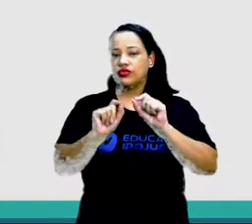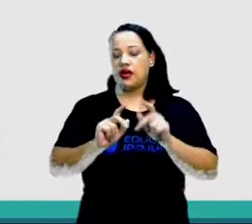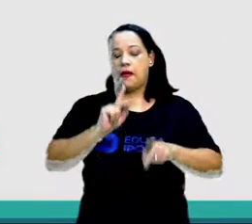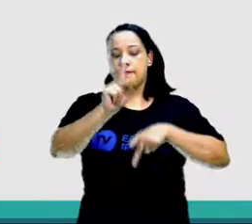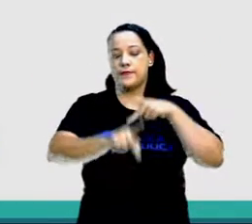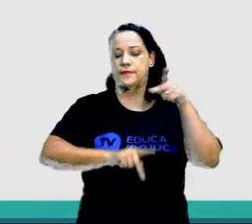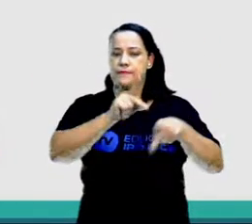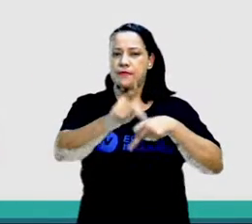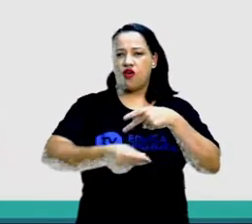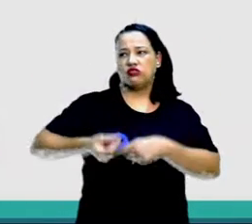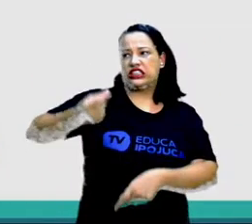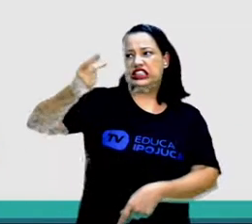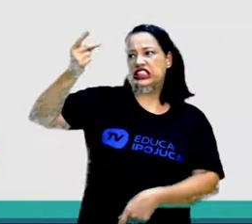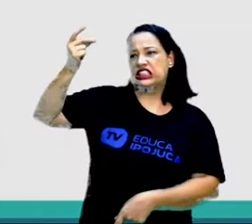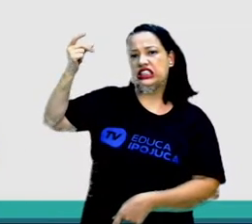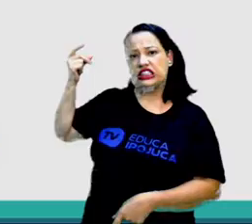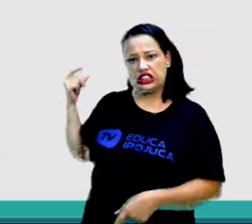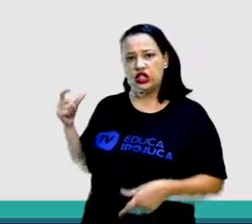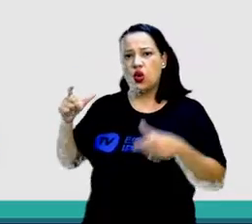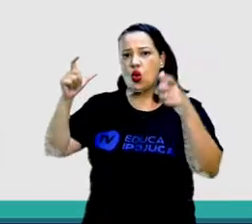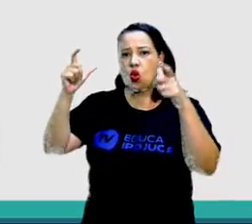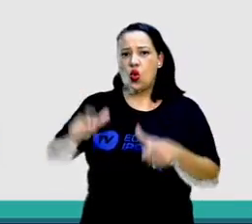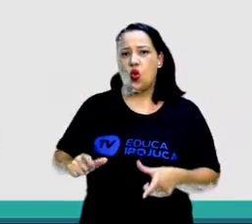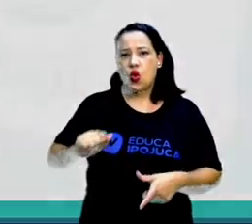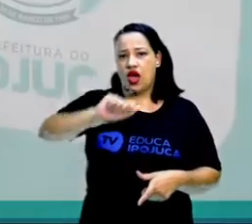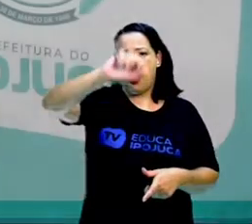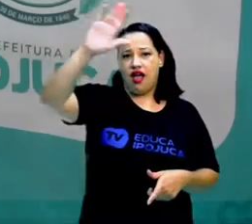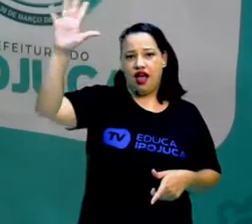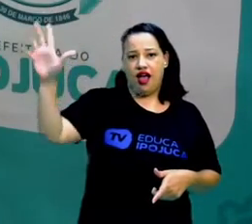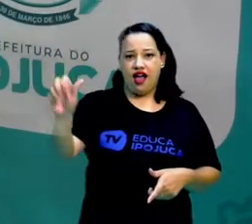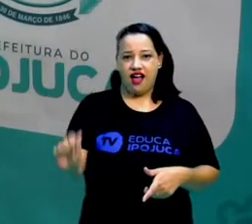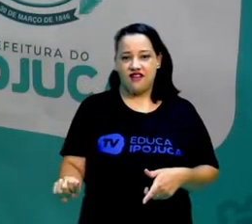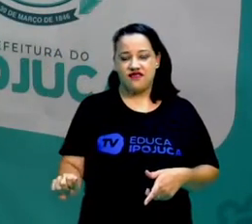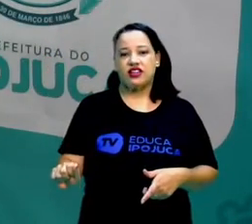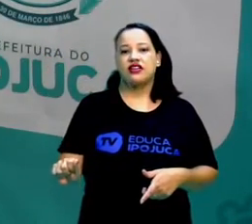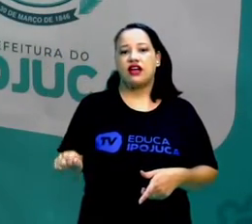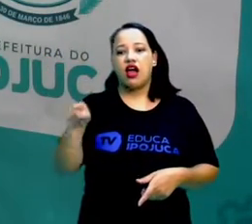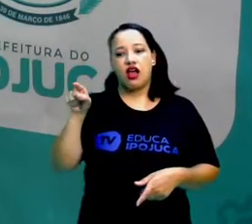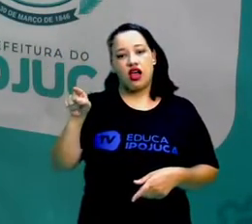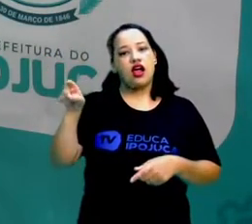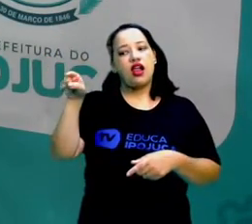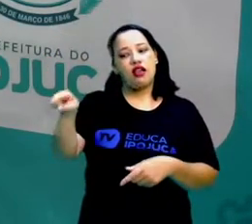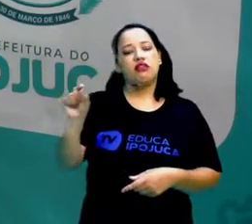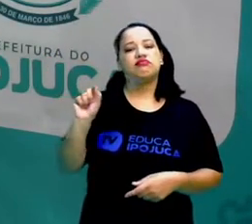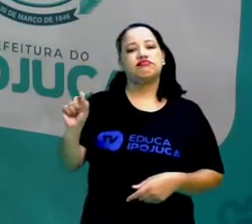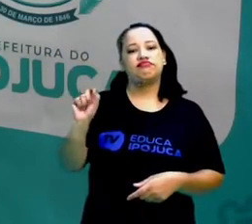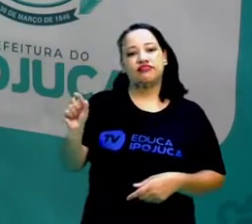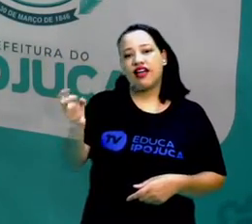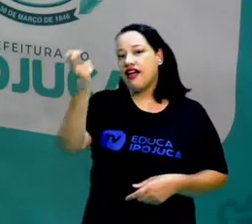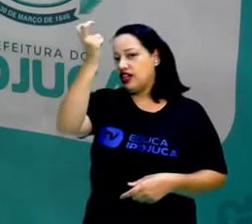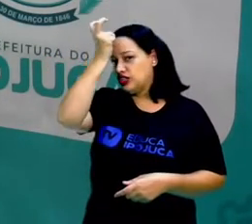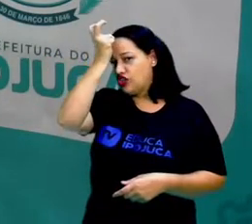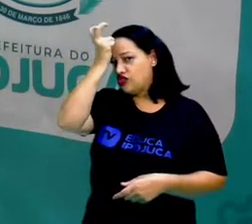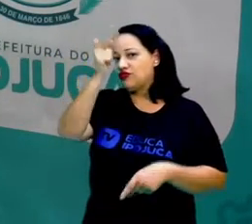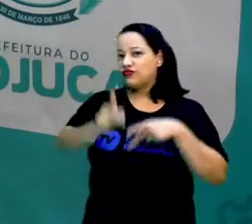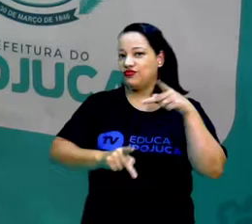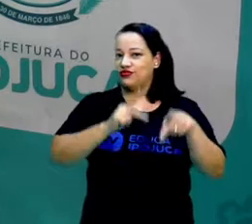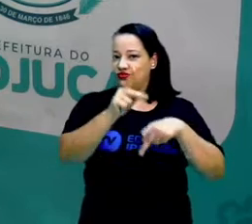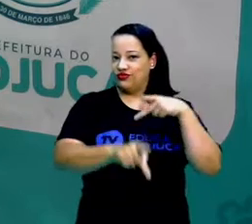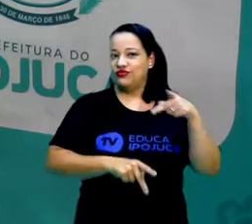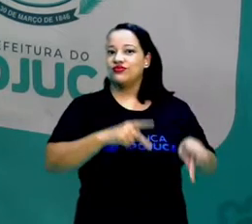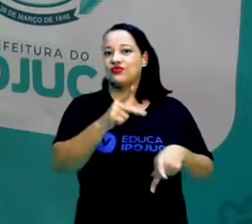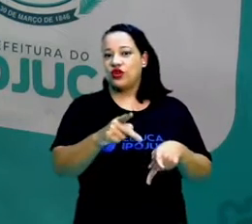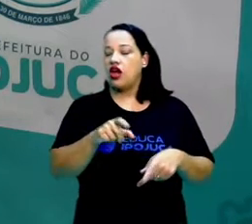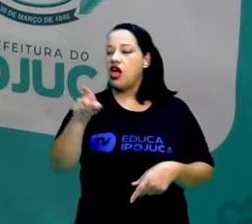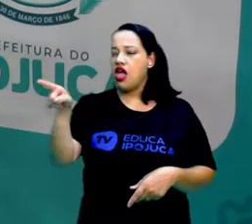antigos na África Egito mas vamos falar sobre os povos egípcios tá certa que